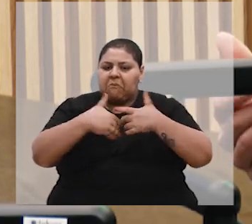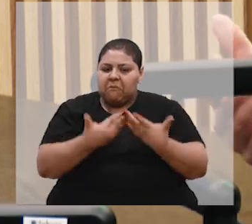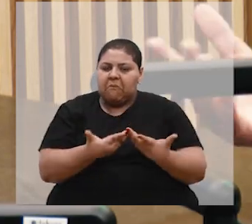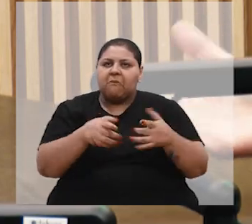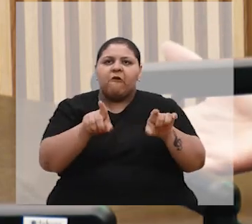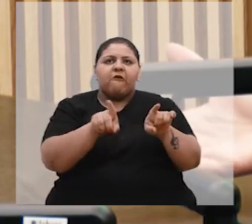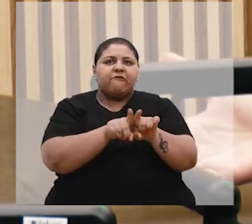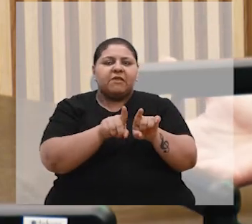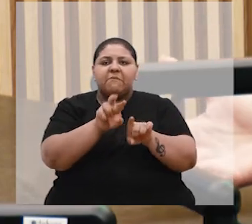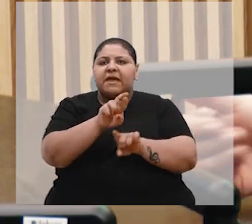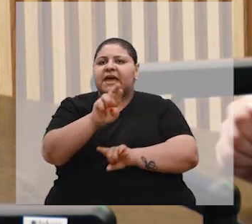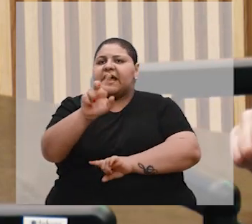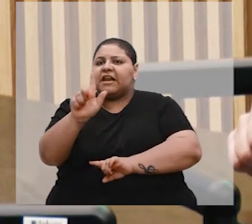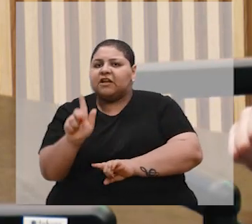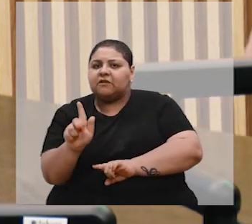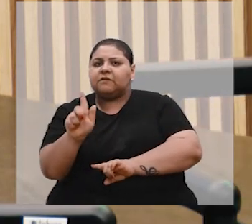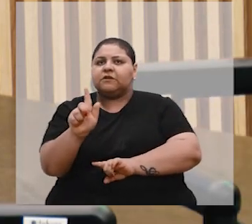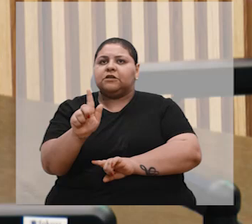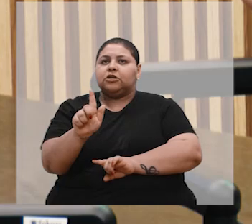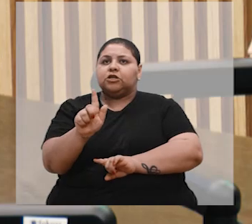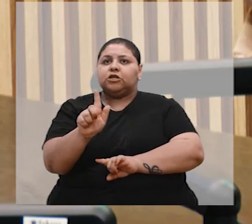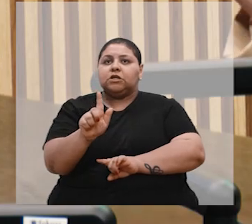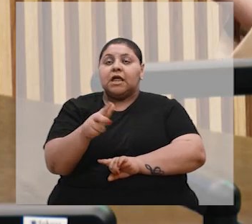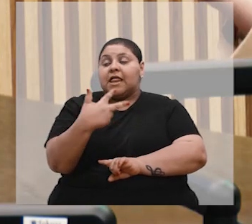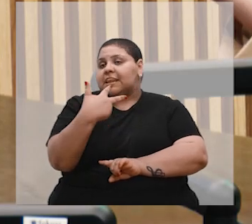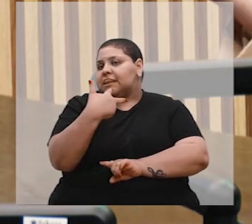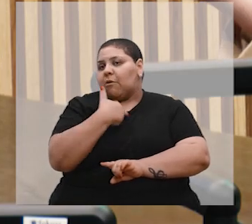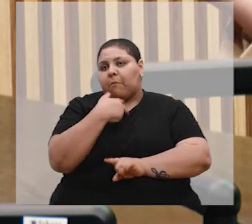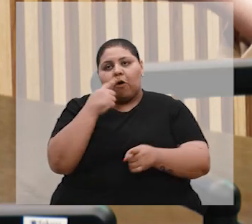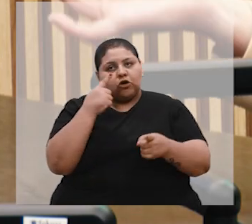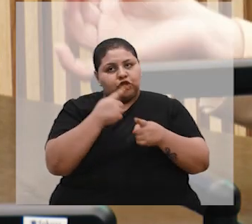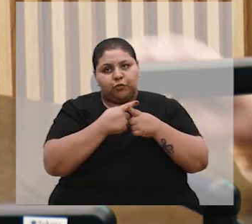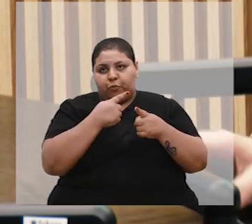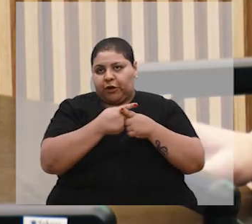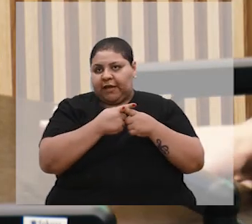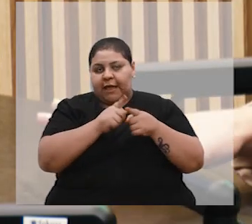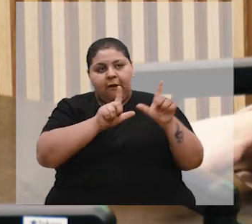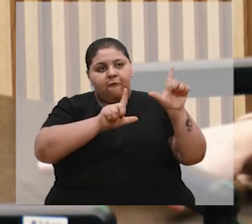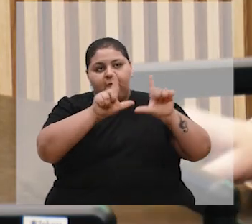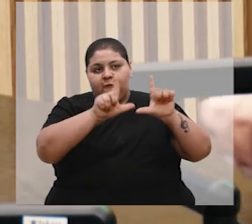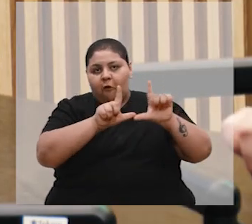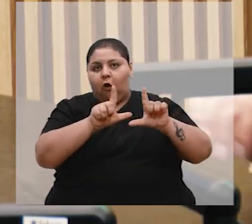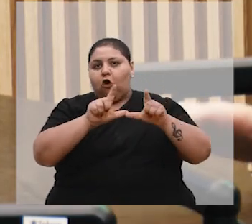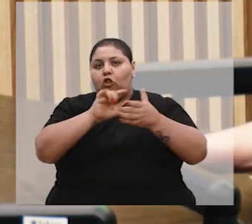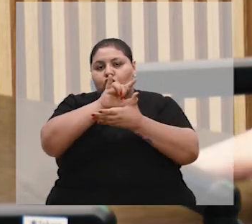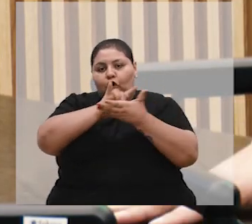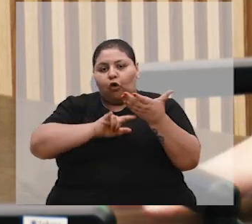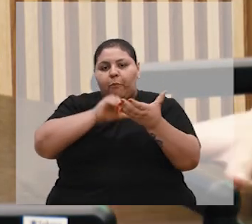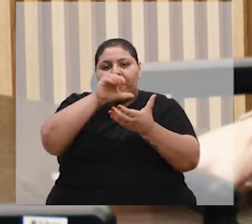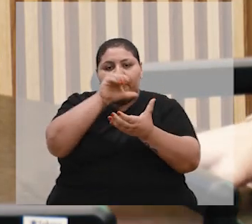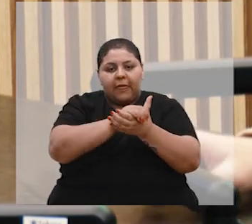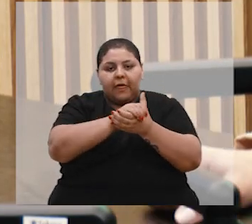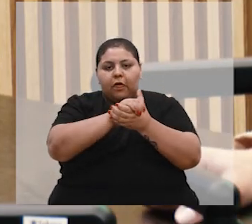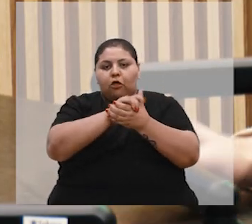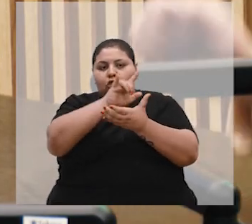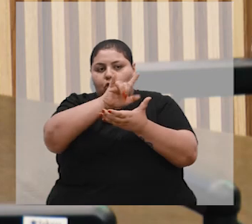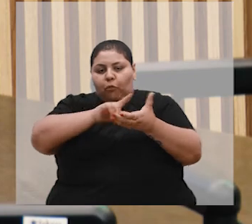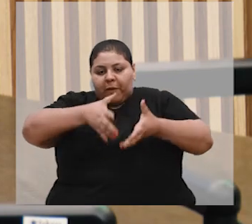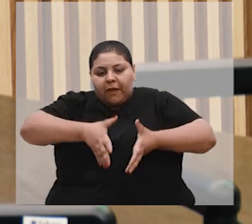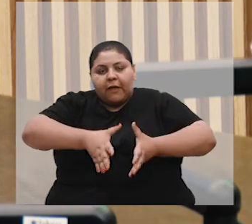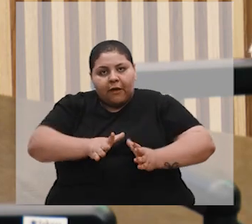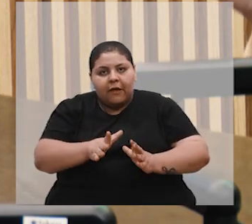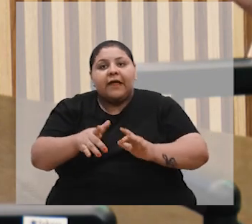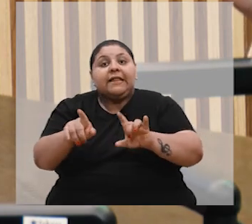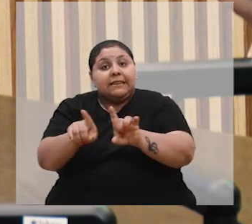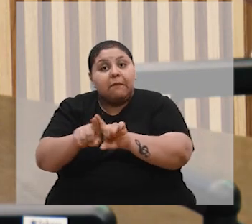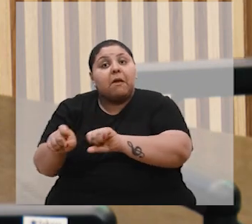vale também o seu RG. E só não vale, claro, por não ter foto, a certidão de casamento, a certidão de nascimento, esses documentos.